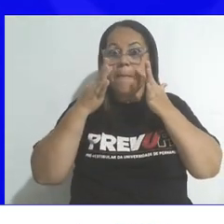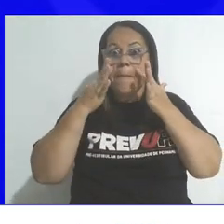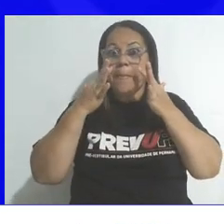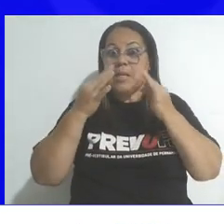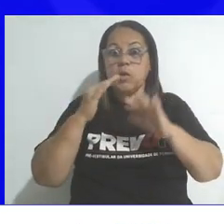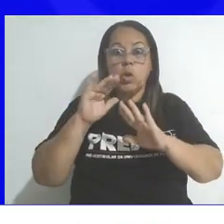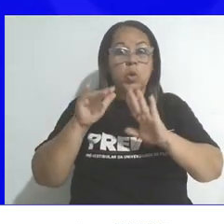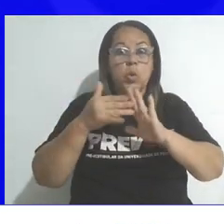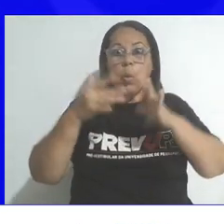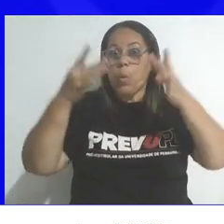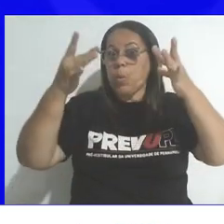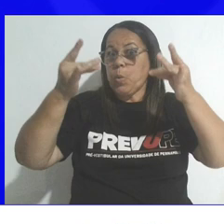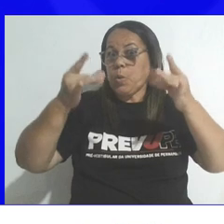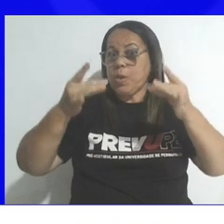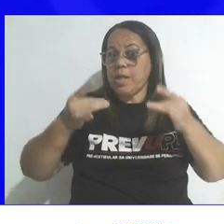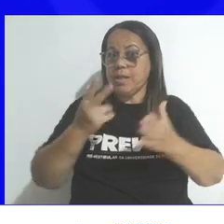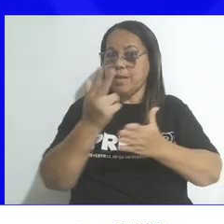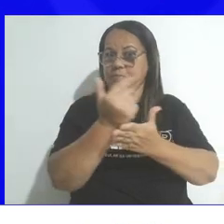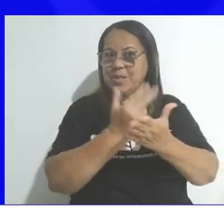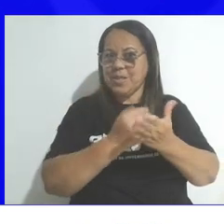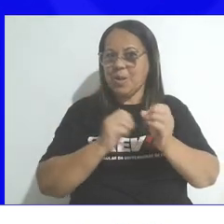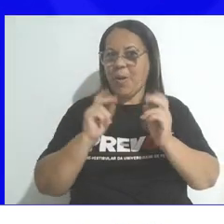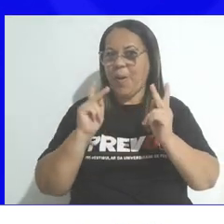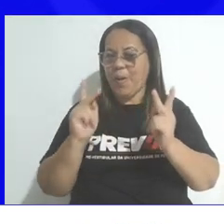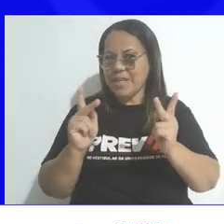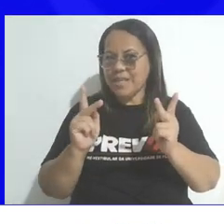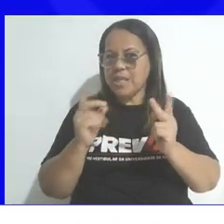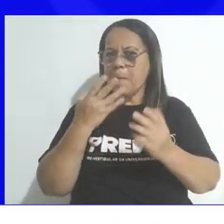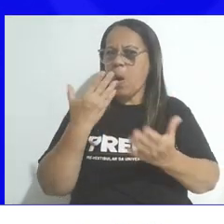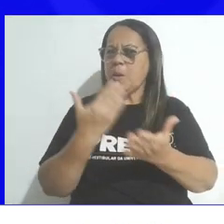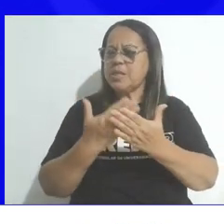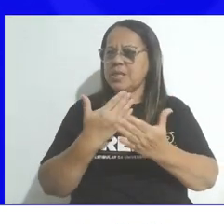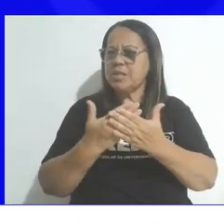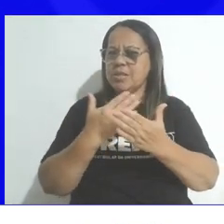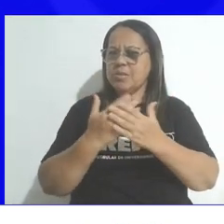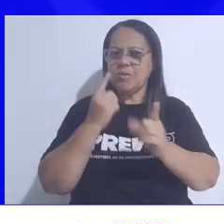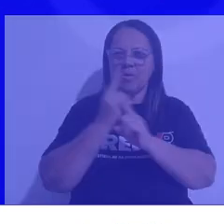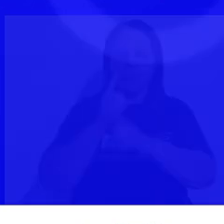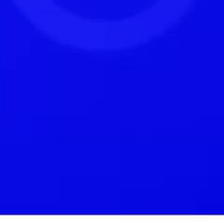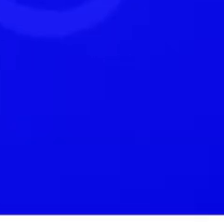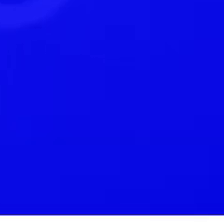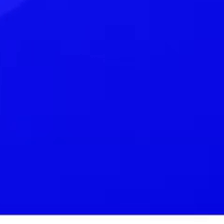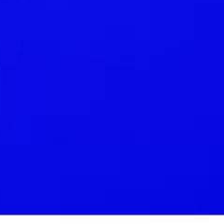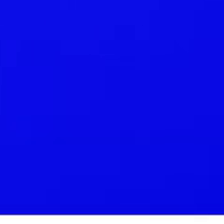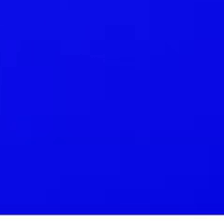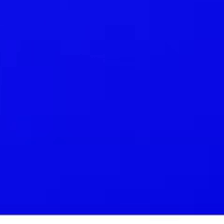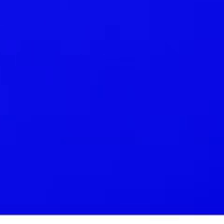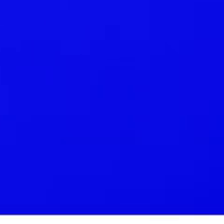atenção nesses elementos não verbais, tá bom? É isso, bons estudos e até a próxima!